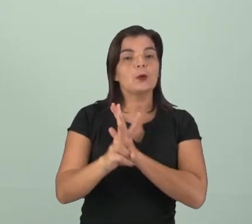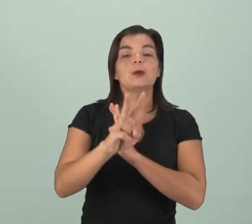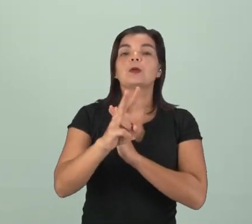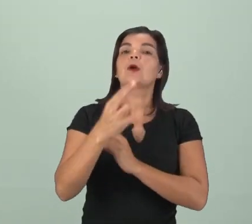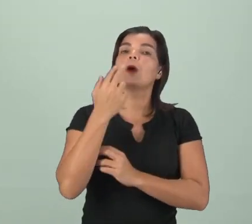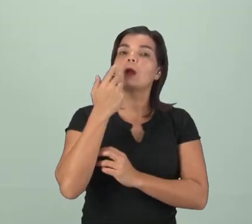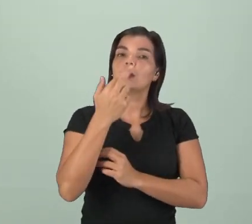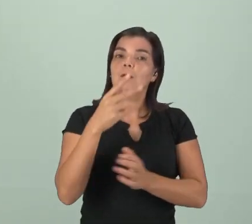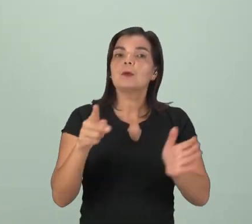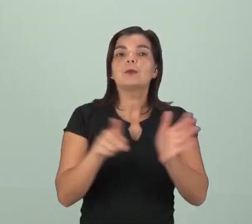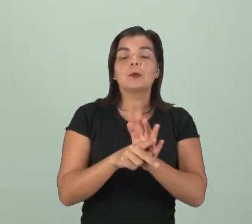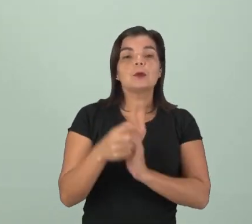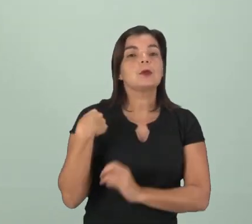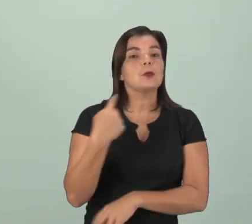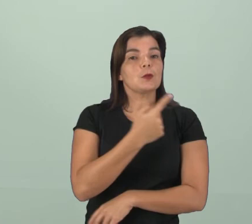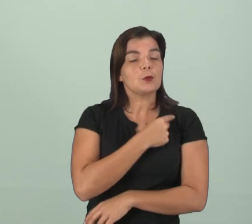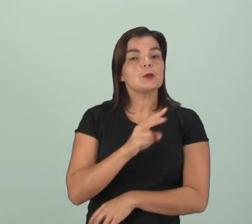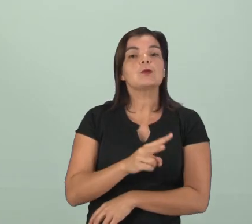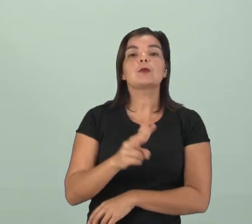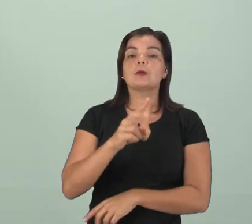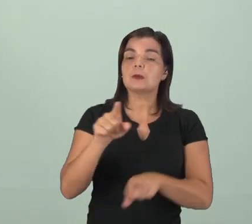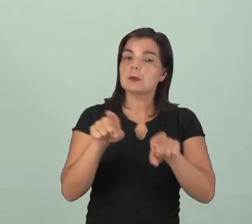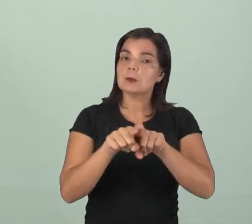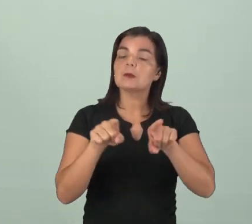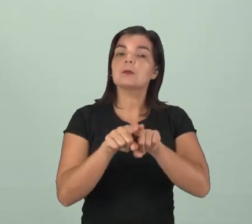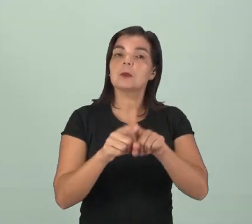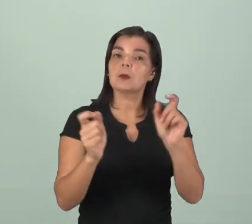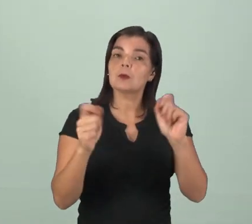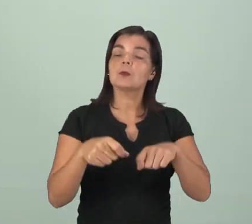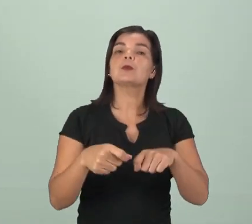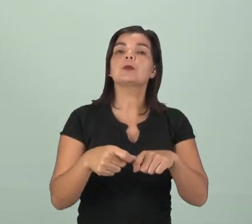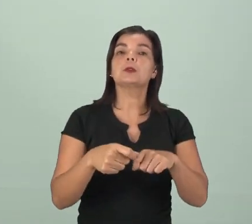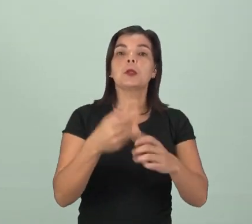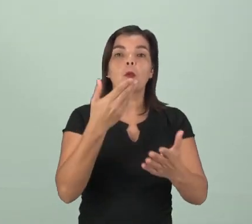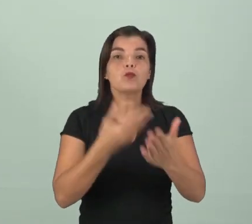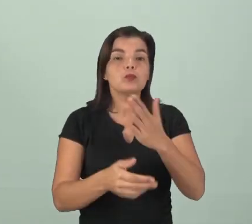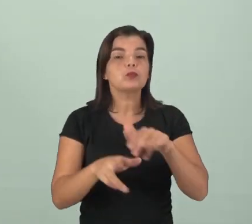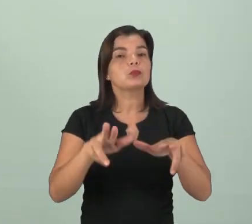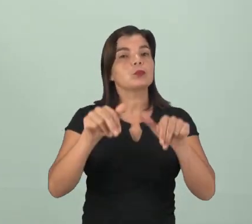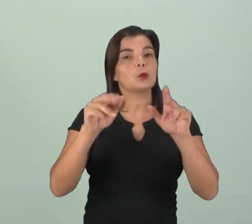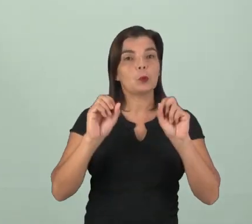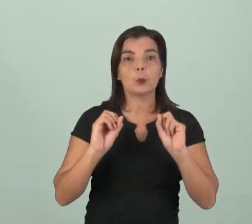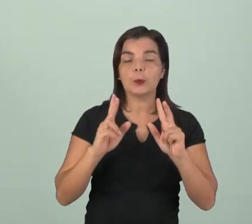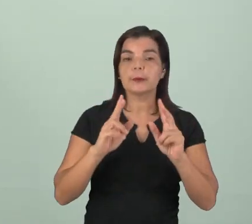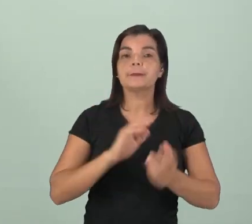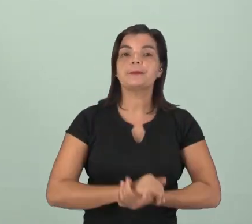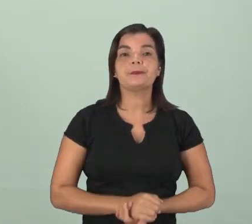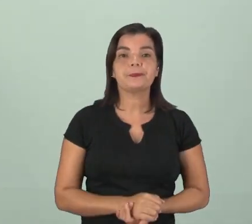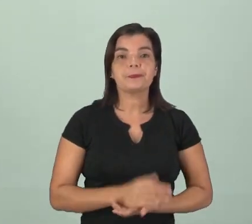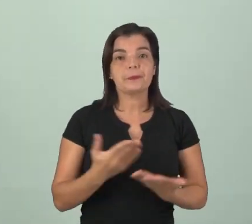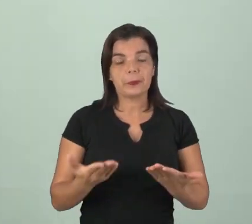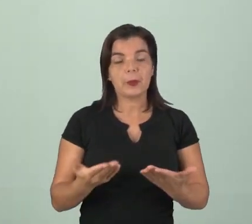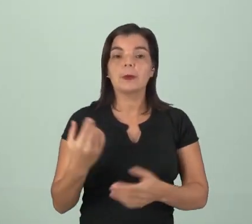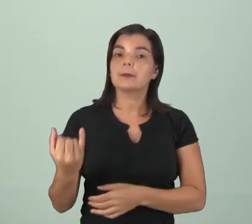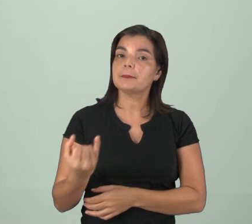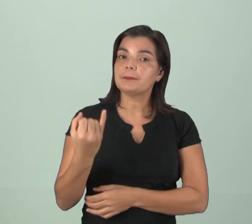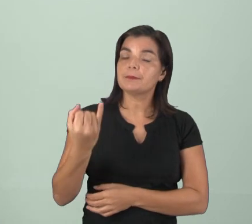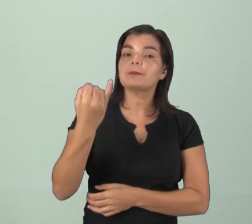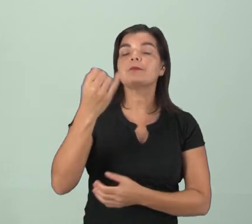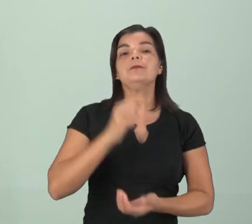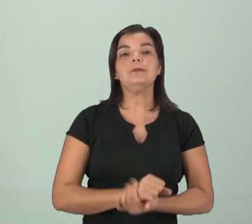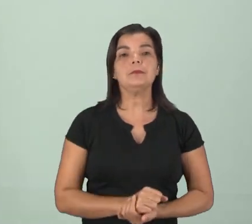sua língua e a gente também valorize a língua dele para que ela não se perca, ok? Então essa é a